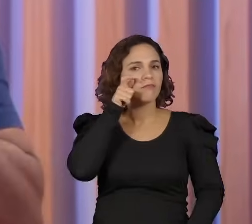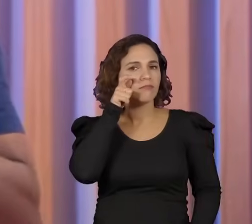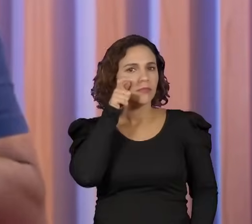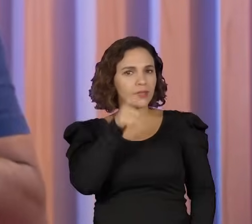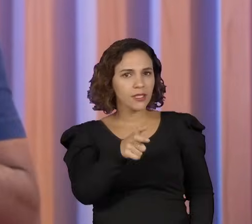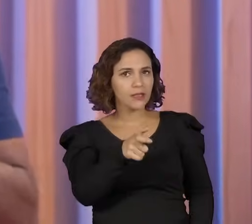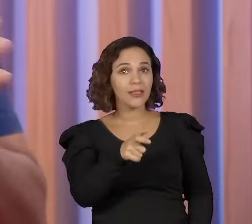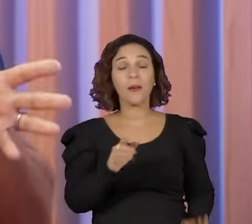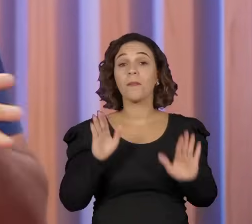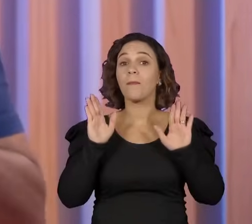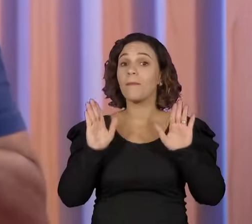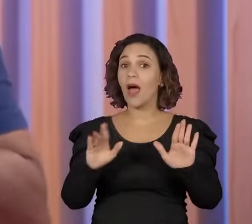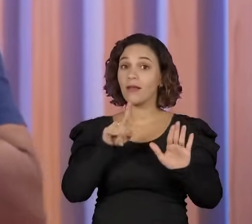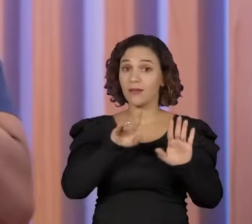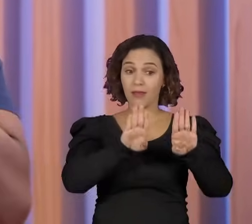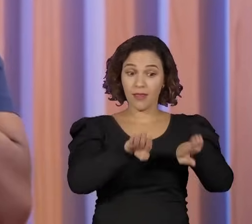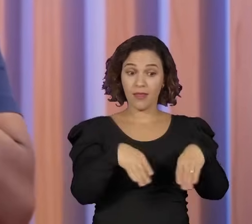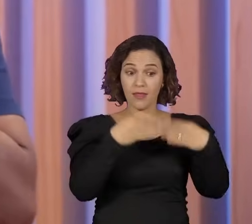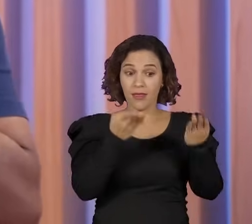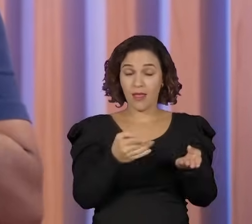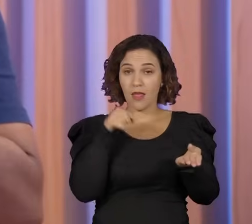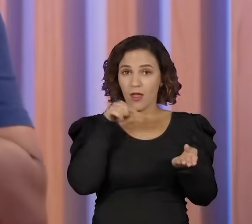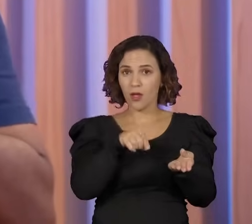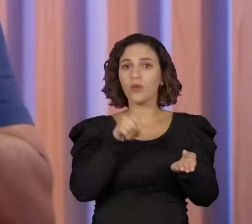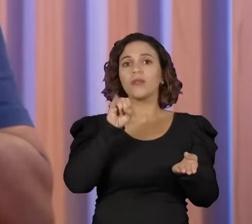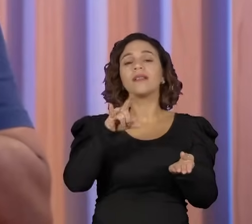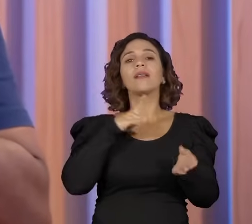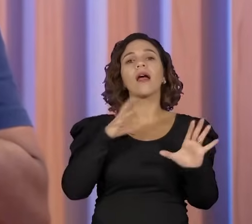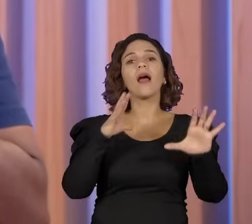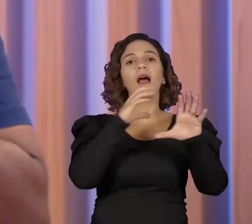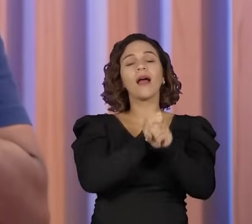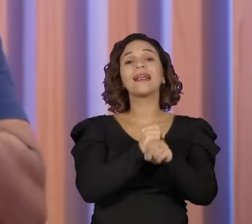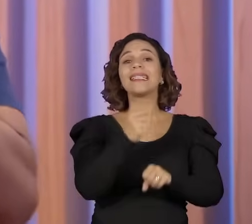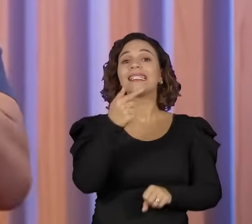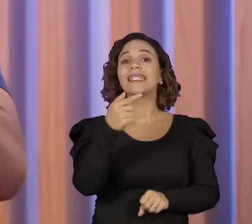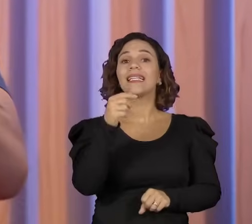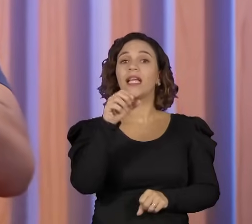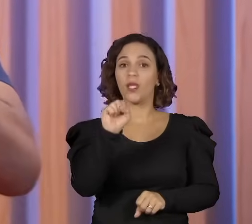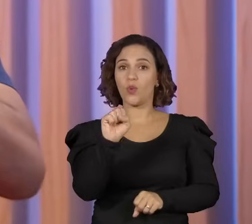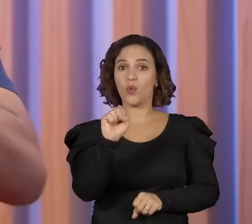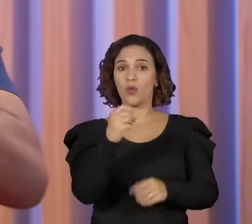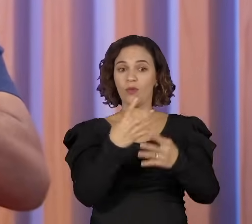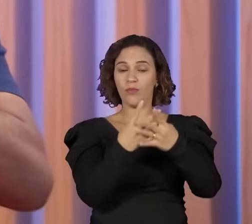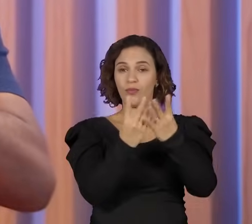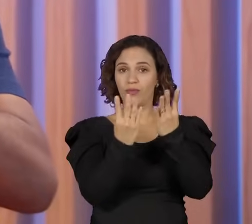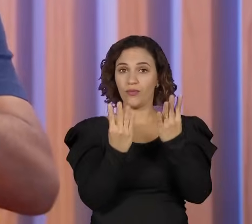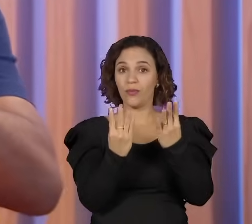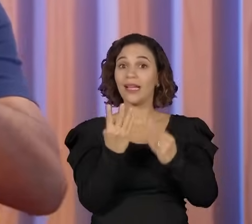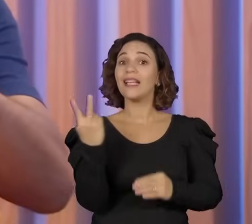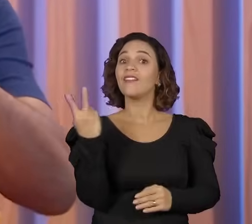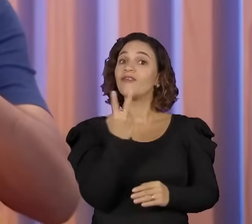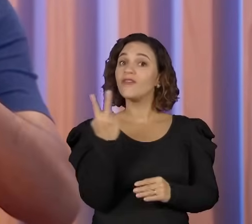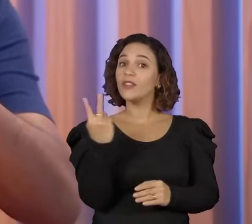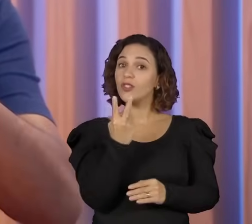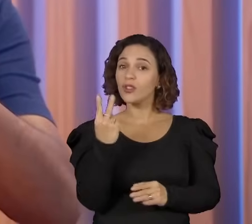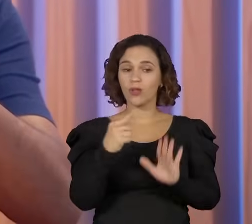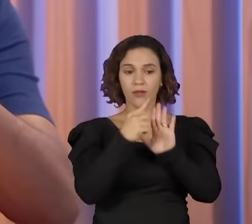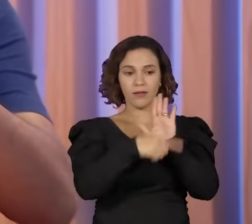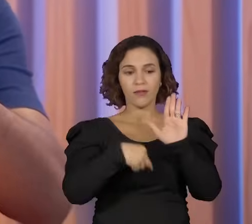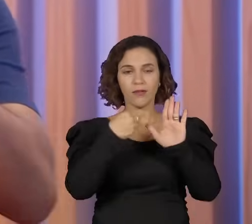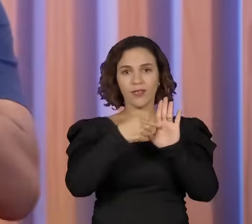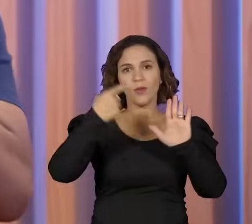interessante. Mas só é tarô se tiver 78 lâminas, sendo 22